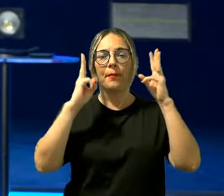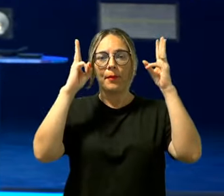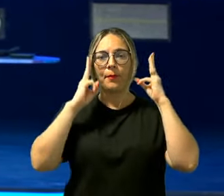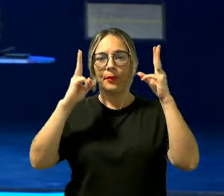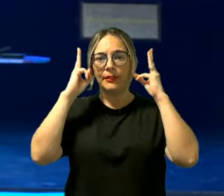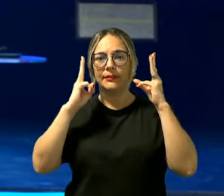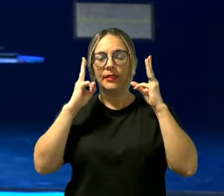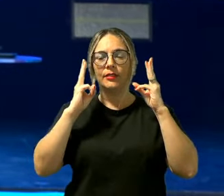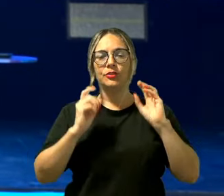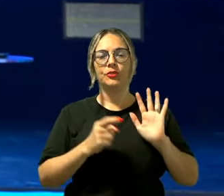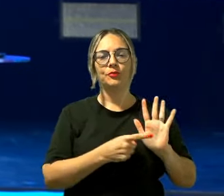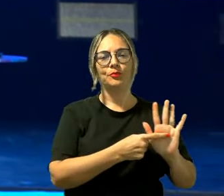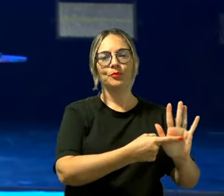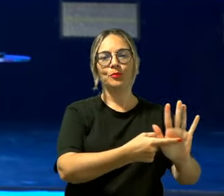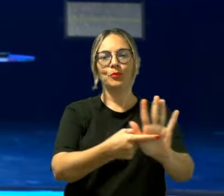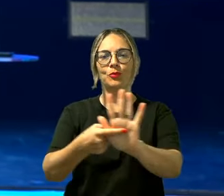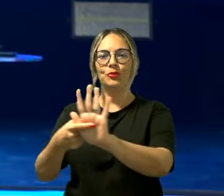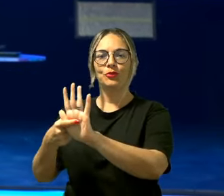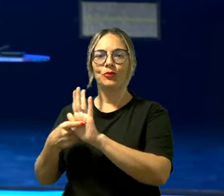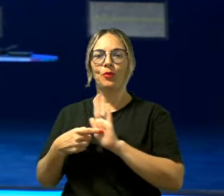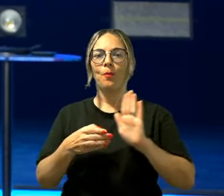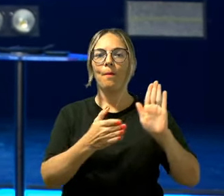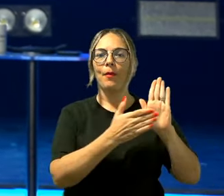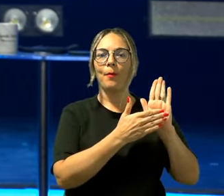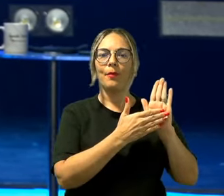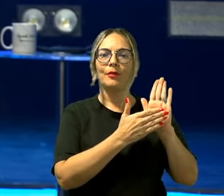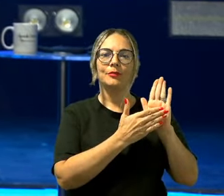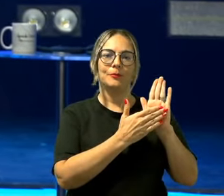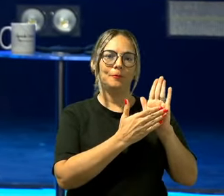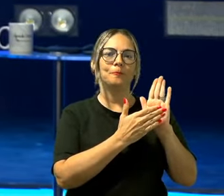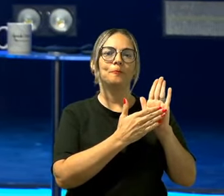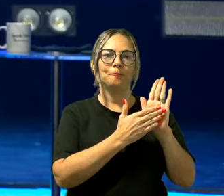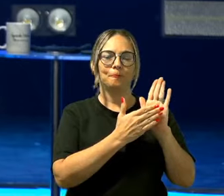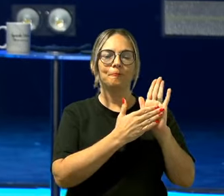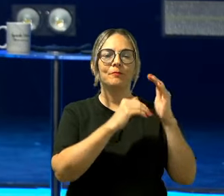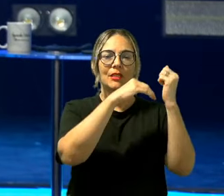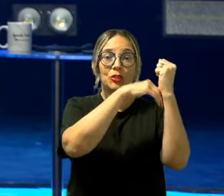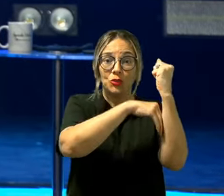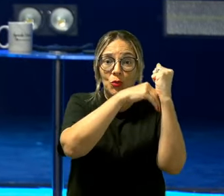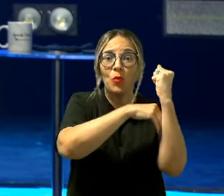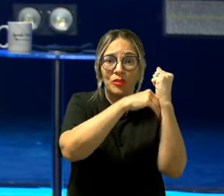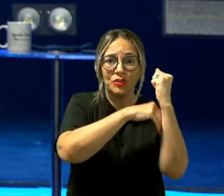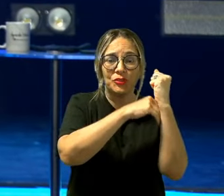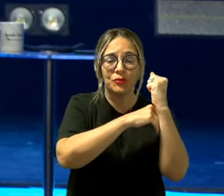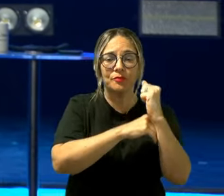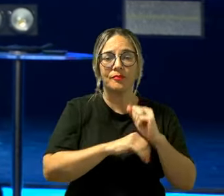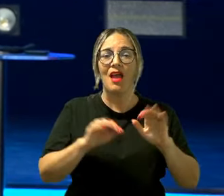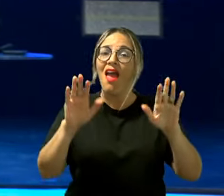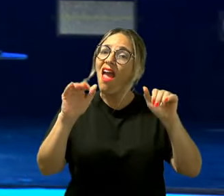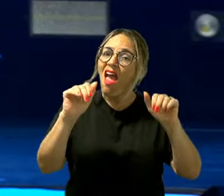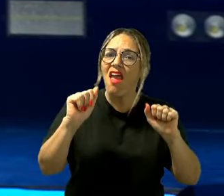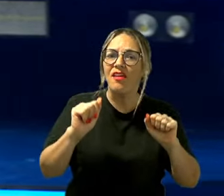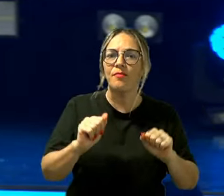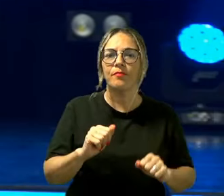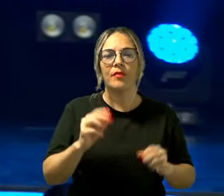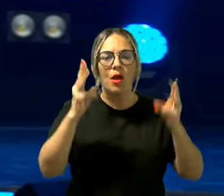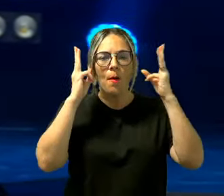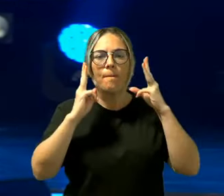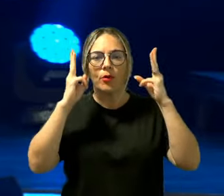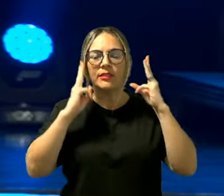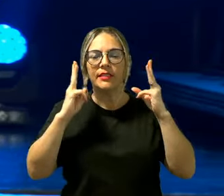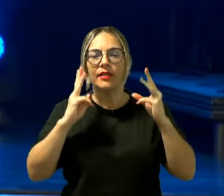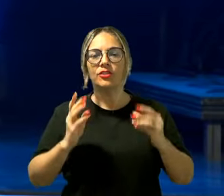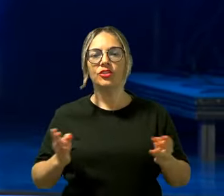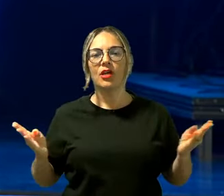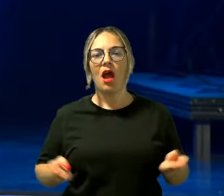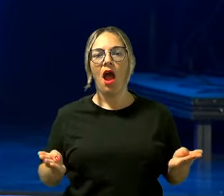um projeto, um propósito que estava escondido. Deus revela: Moisés, você nasceu para um tempo determinado e chegou a hora.